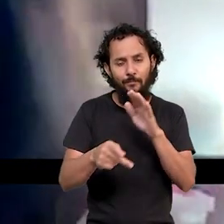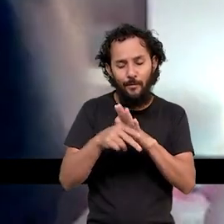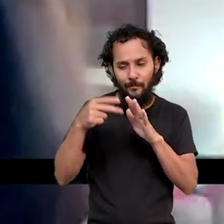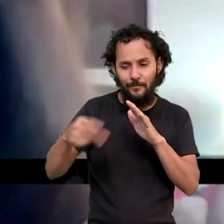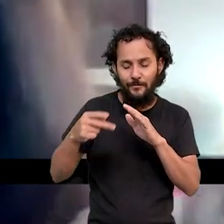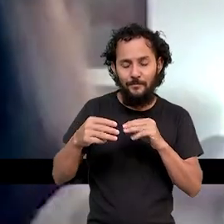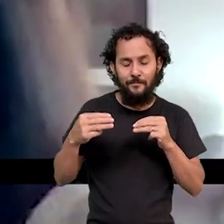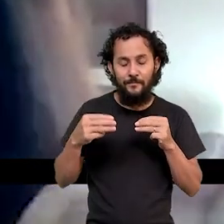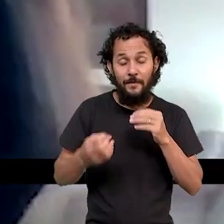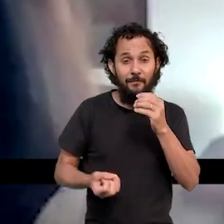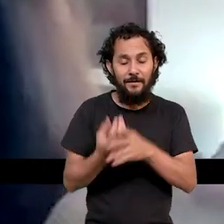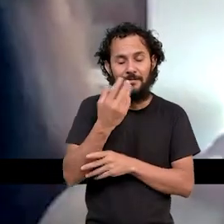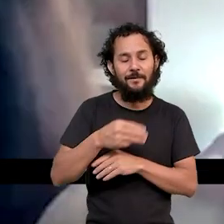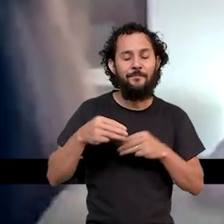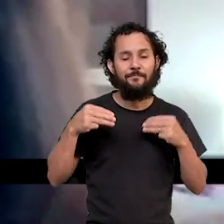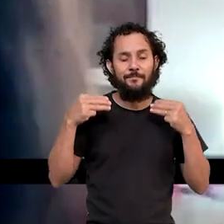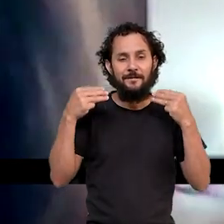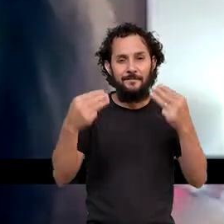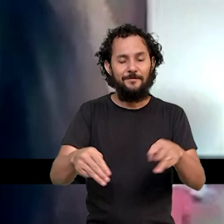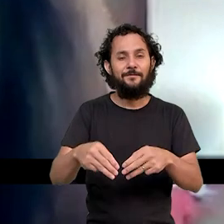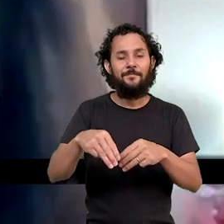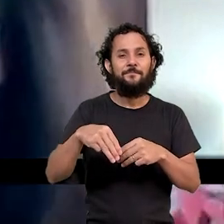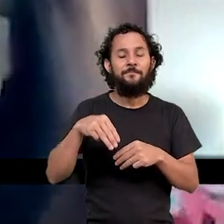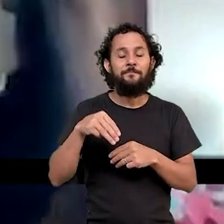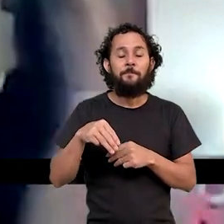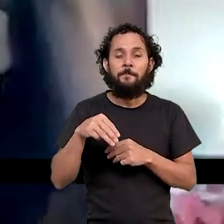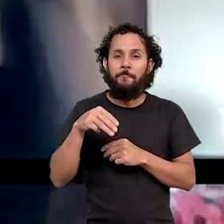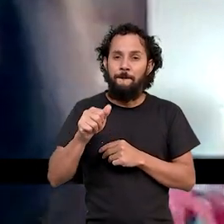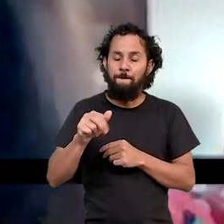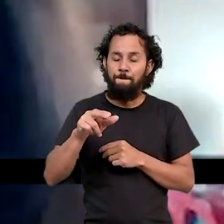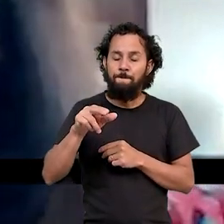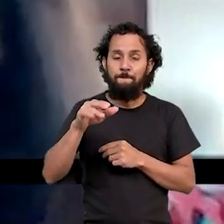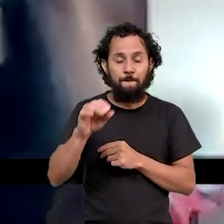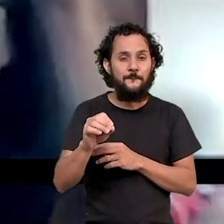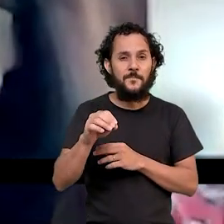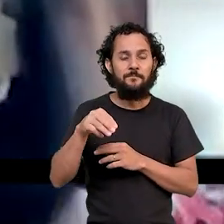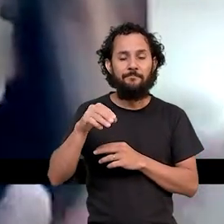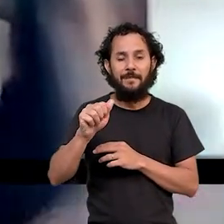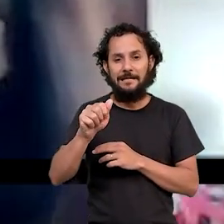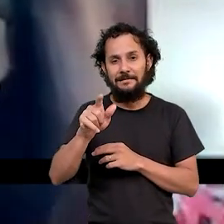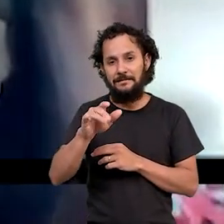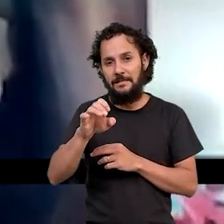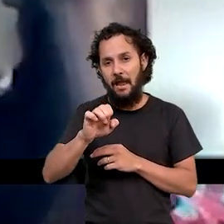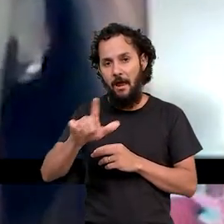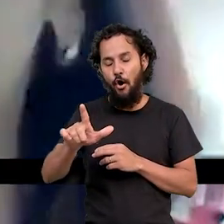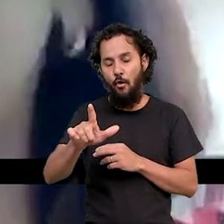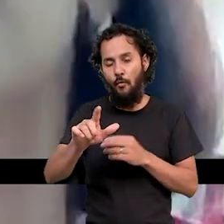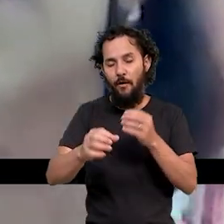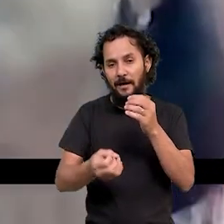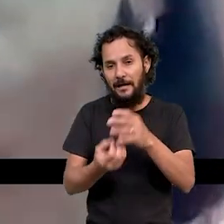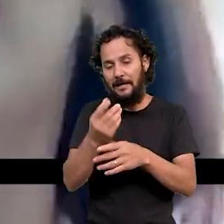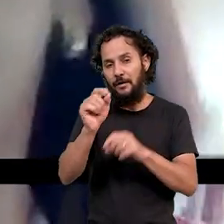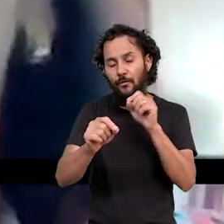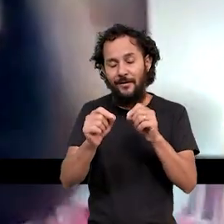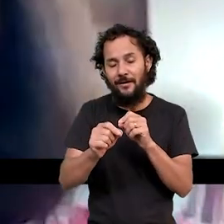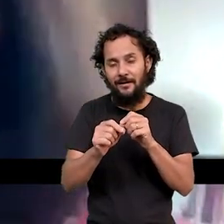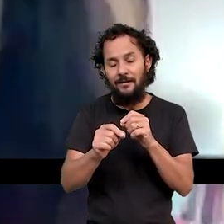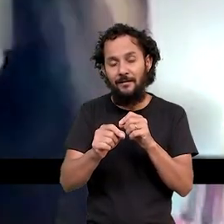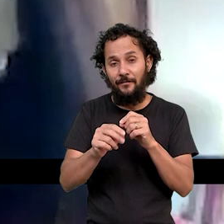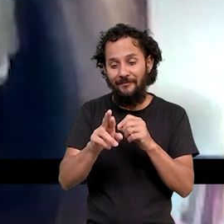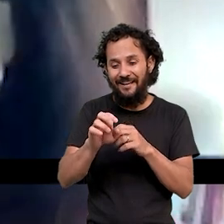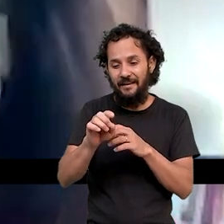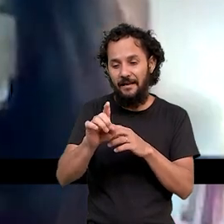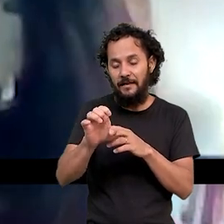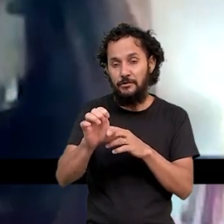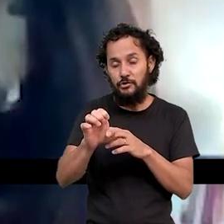pelo então ministro Marco Maciel, e aí, a partir daí, cria-se uma rede